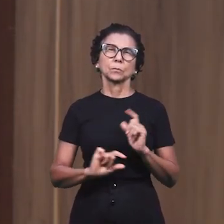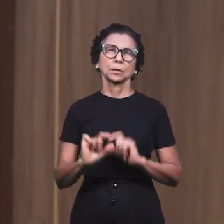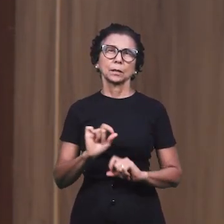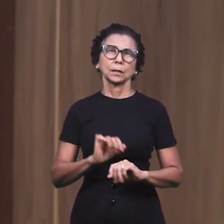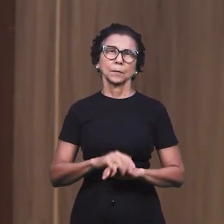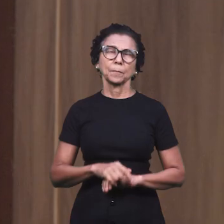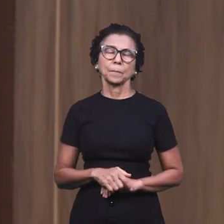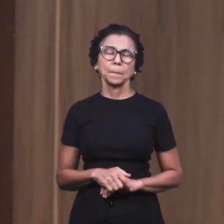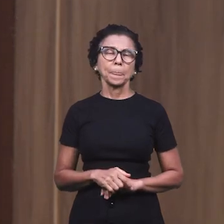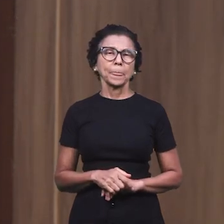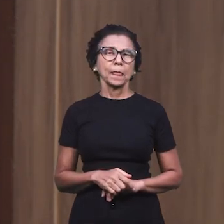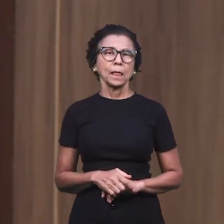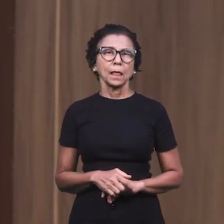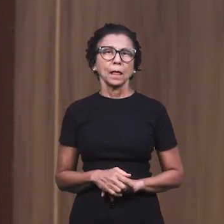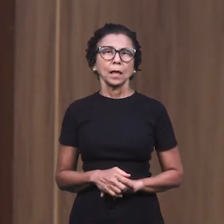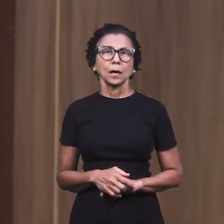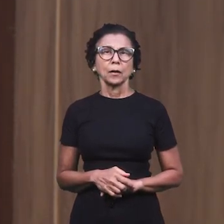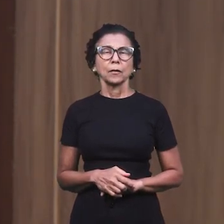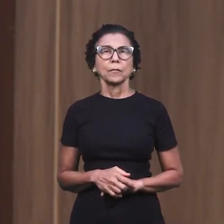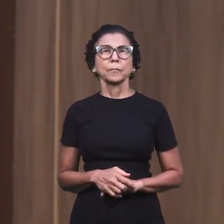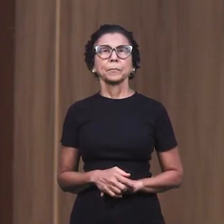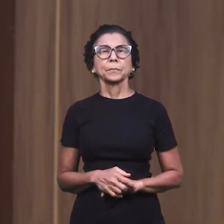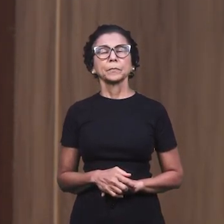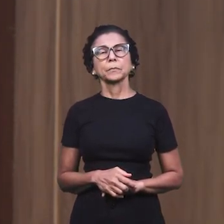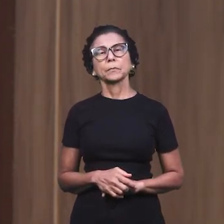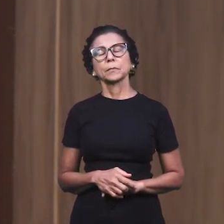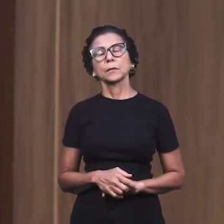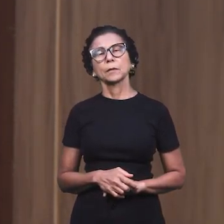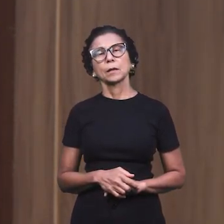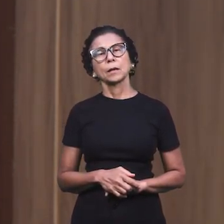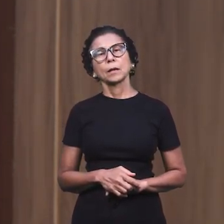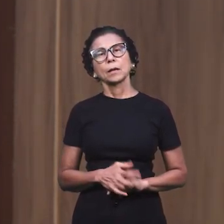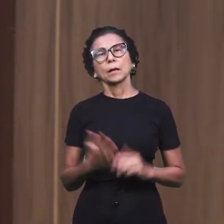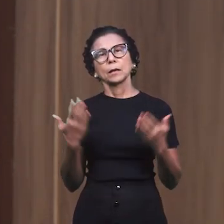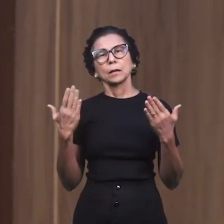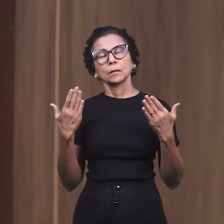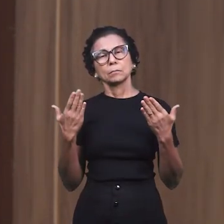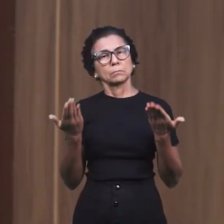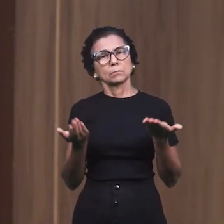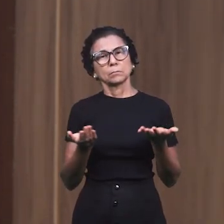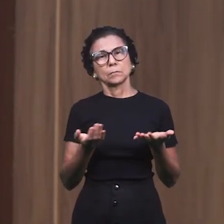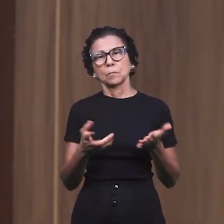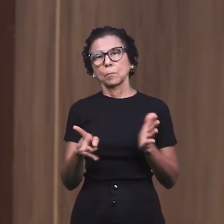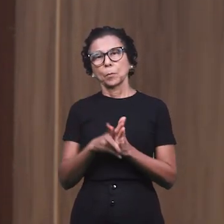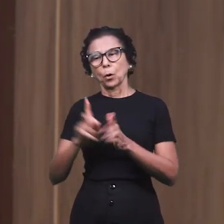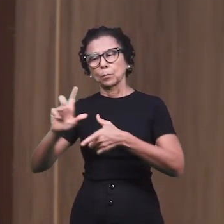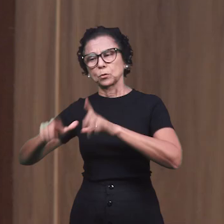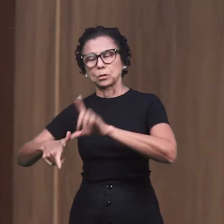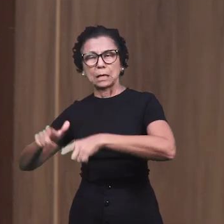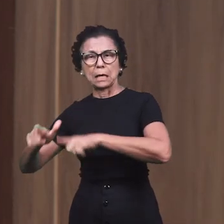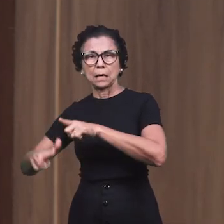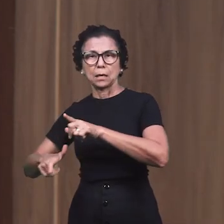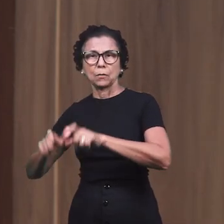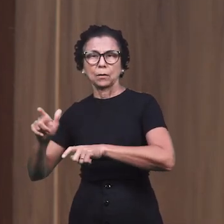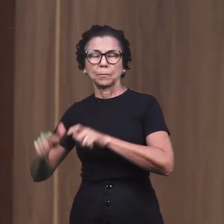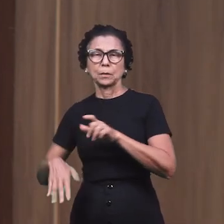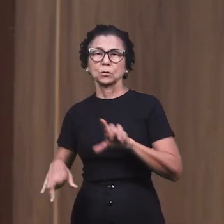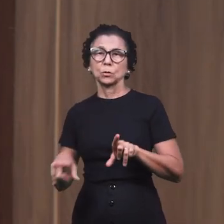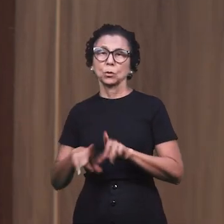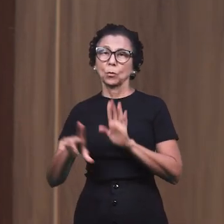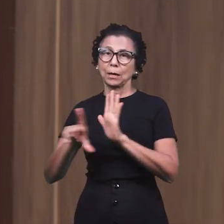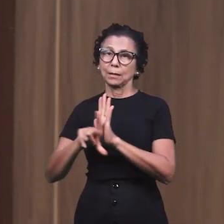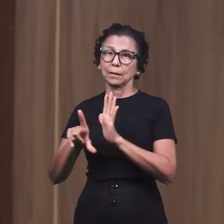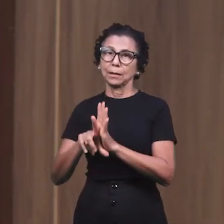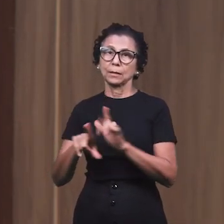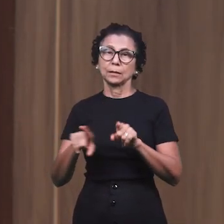era para o natural que vivia no meio do povo e era para o natural de Israel e para o estrangeiro. E quando fala